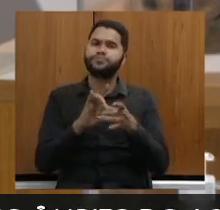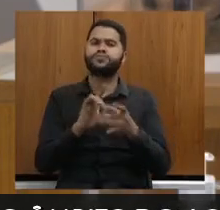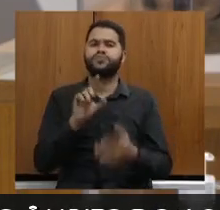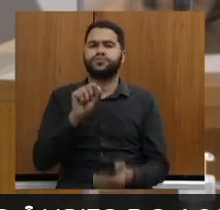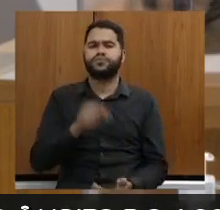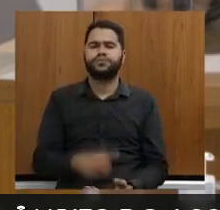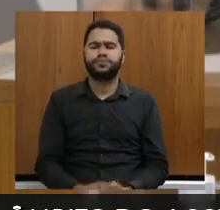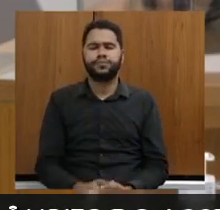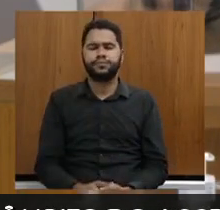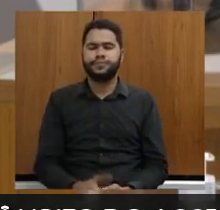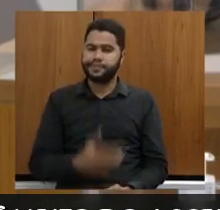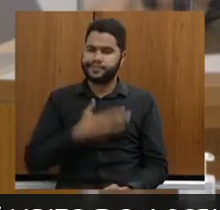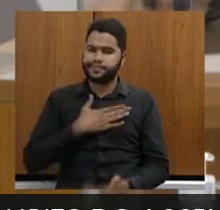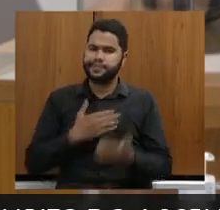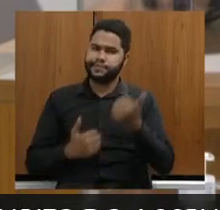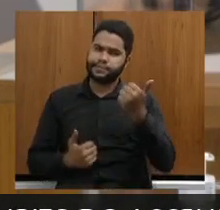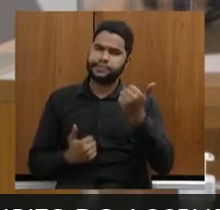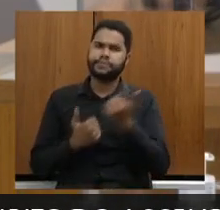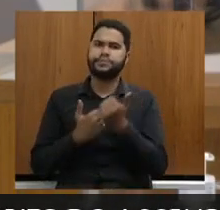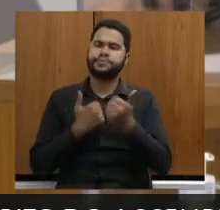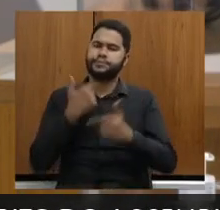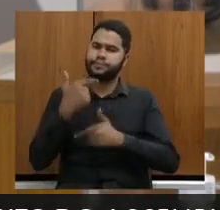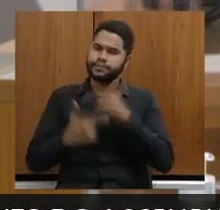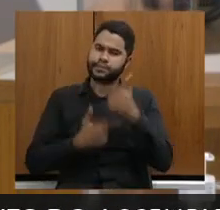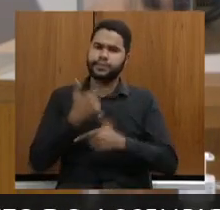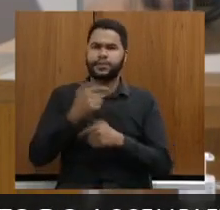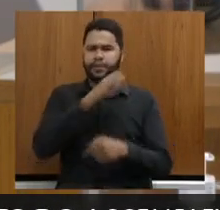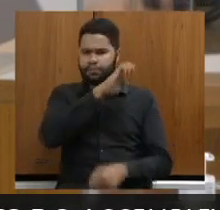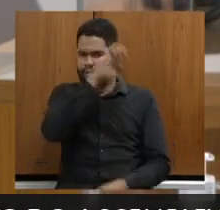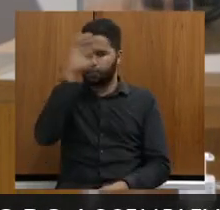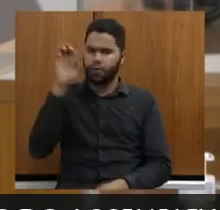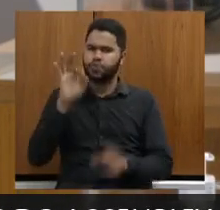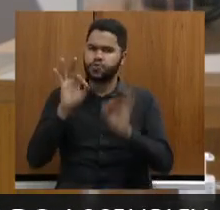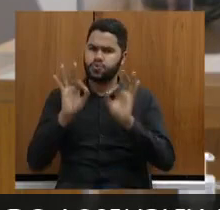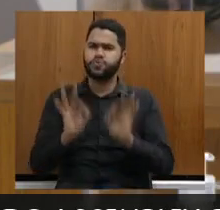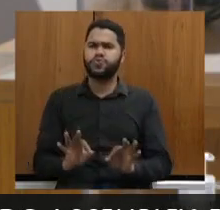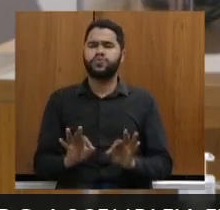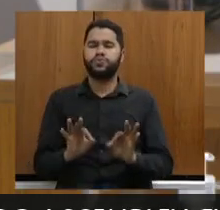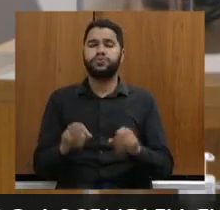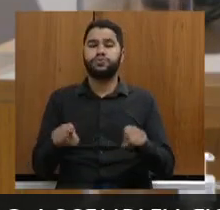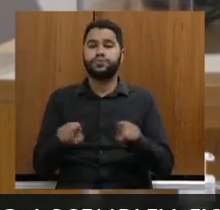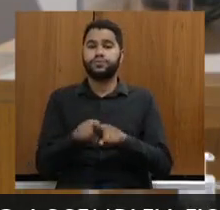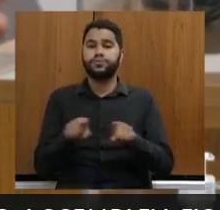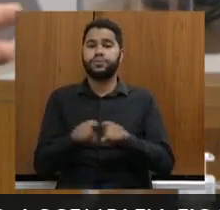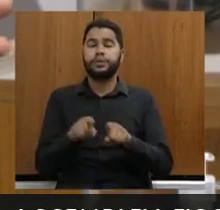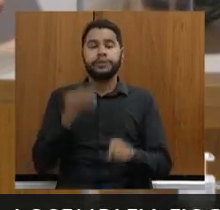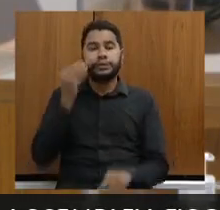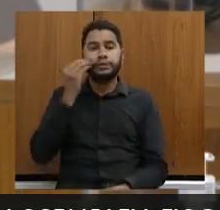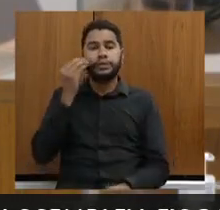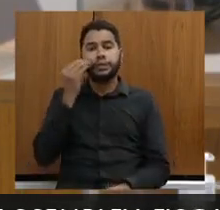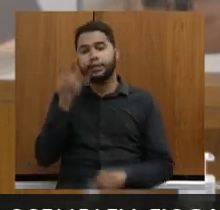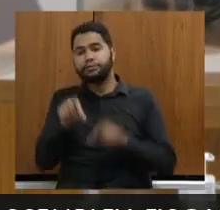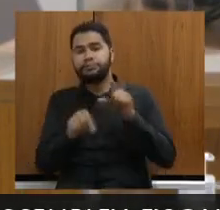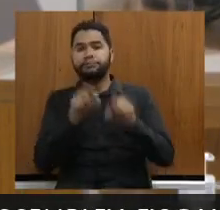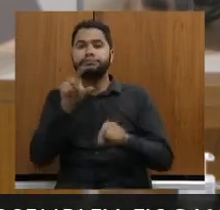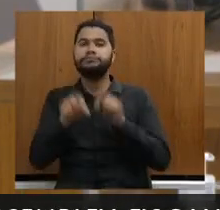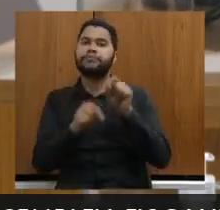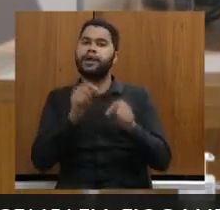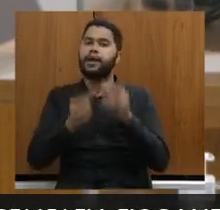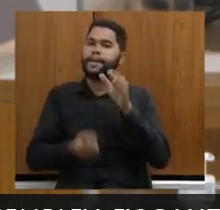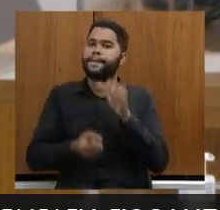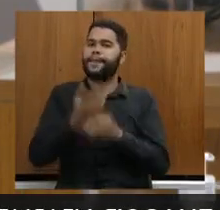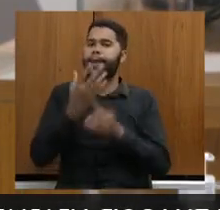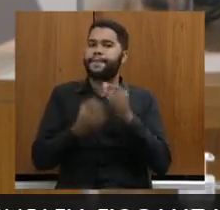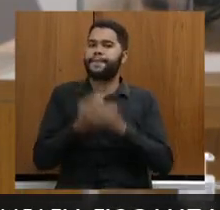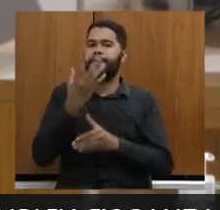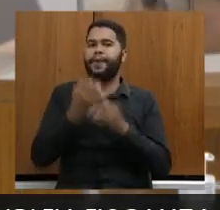o meu apoio ao seu trabalho muito ético muito dinâmico e buscando alternativo para que essa